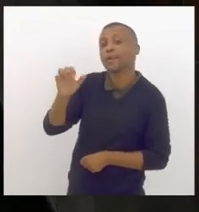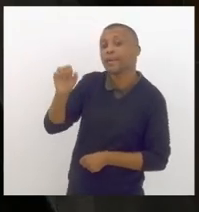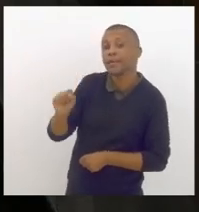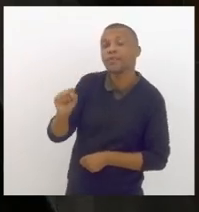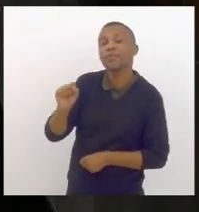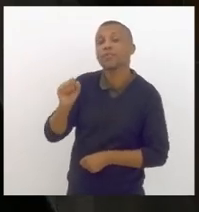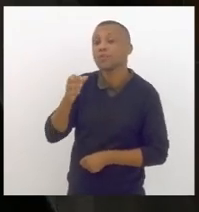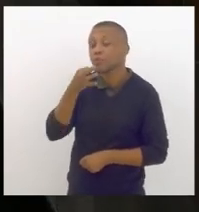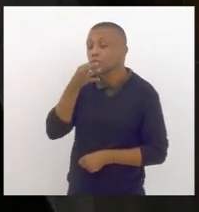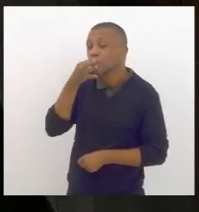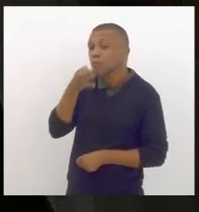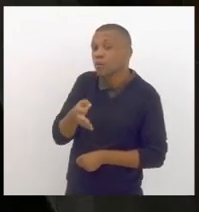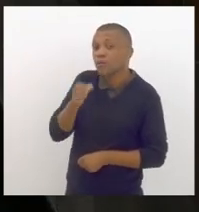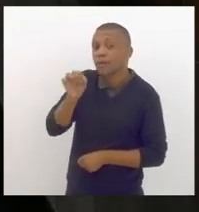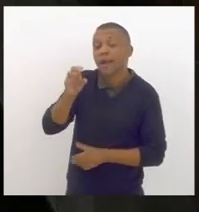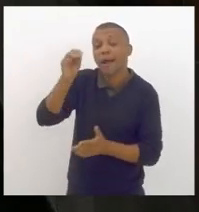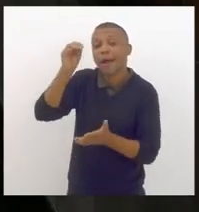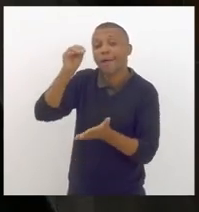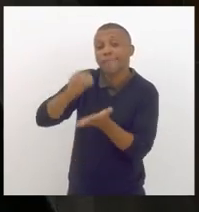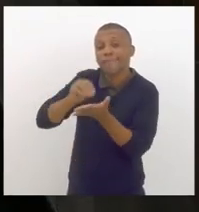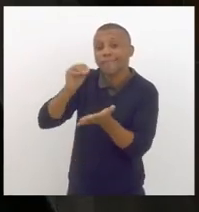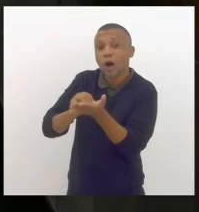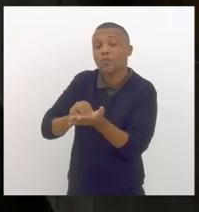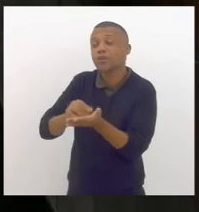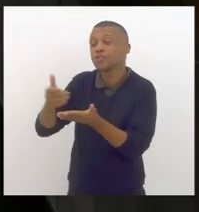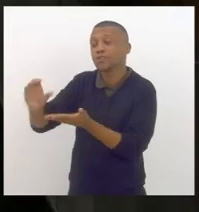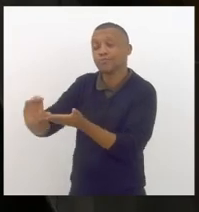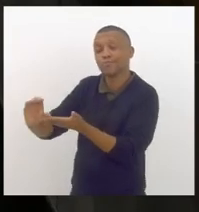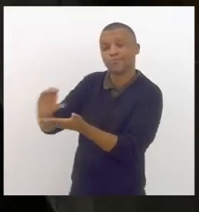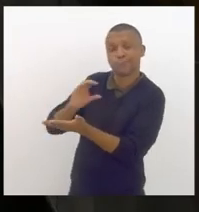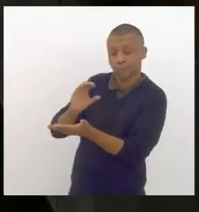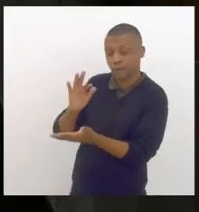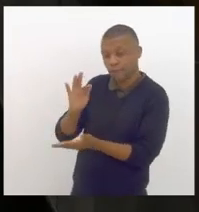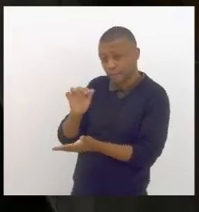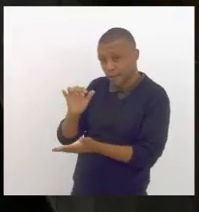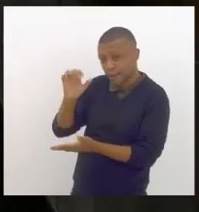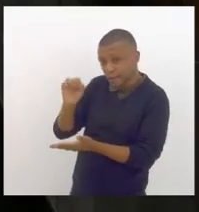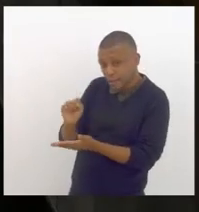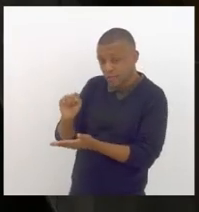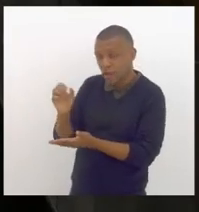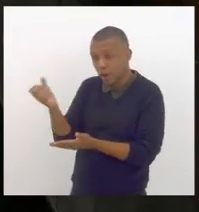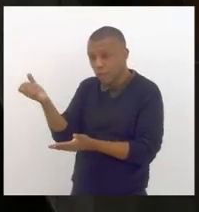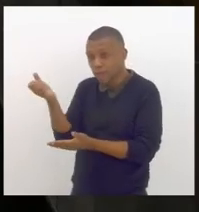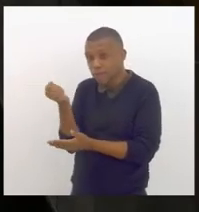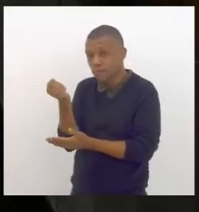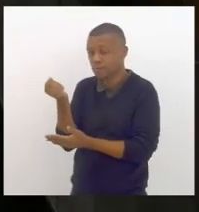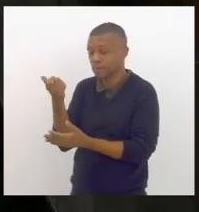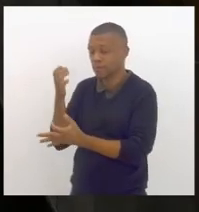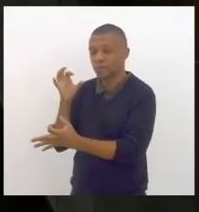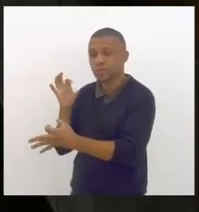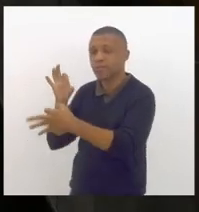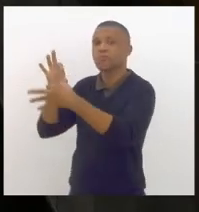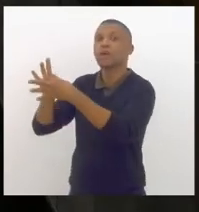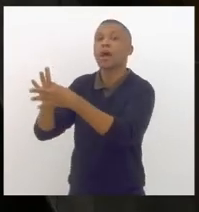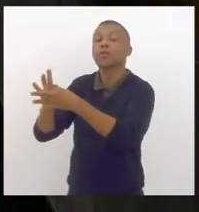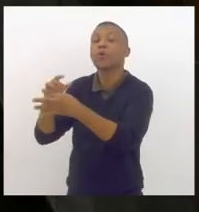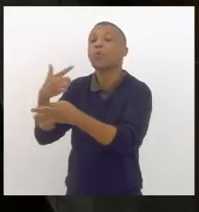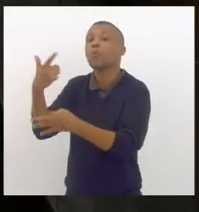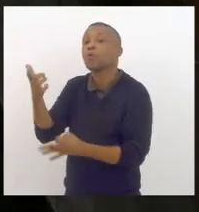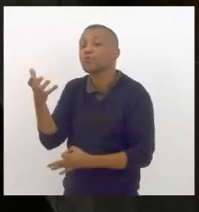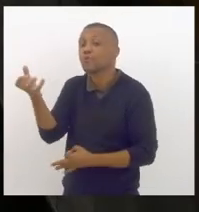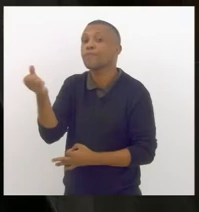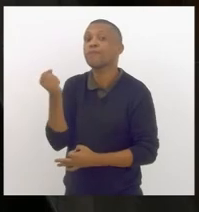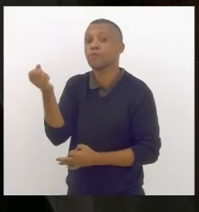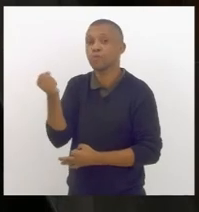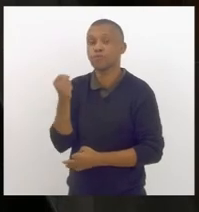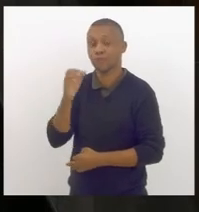execução dos recursos do FEIS. O FEIS é um fundo vinculado a um outro fundo de combate à pobreza e às desigualdades sociais,